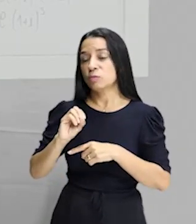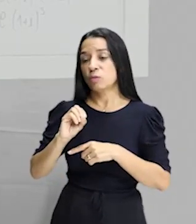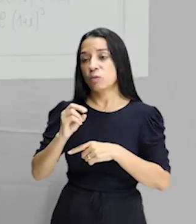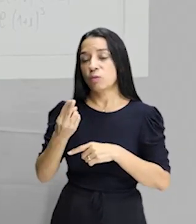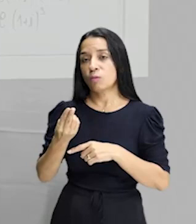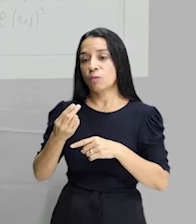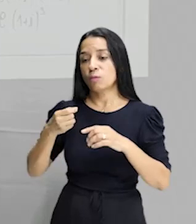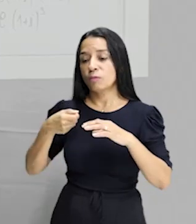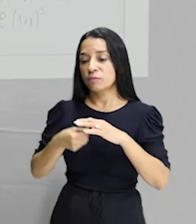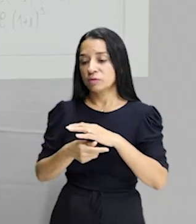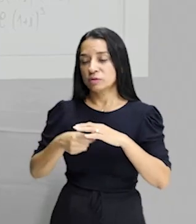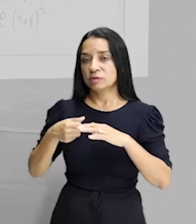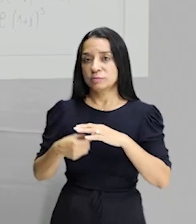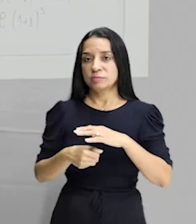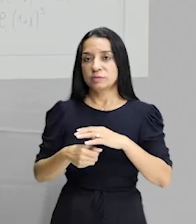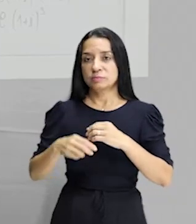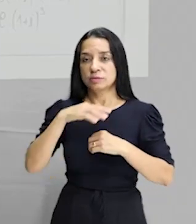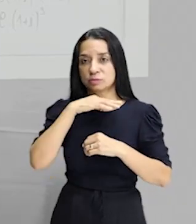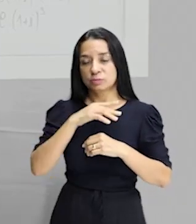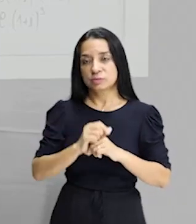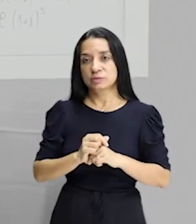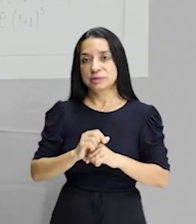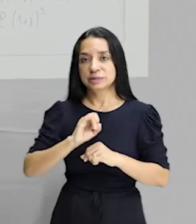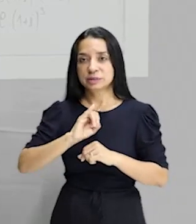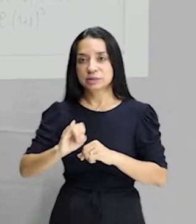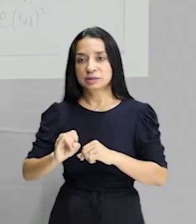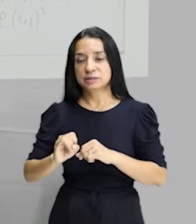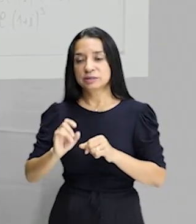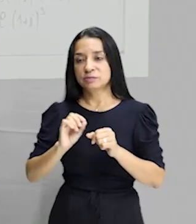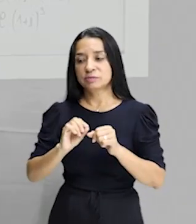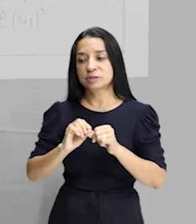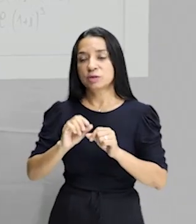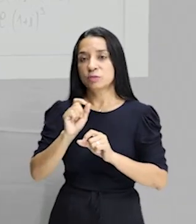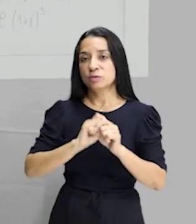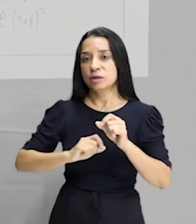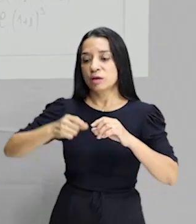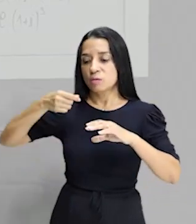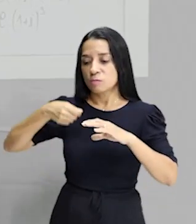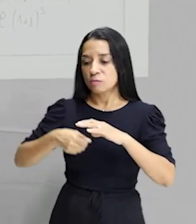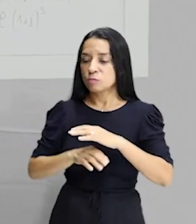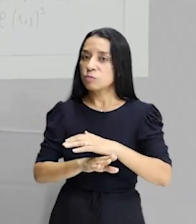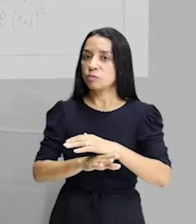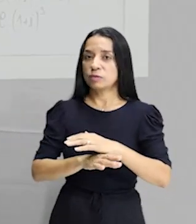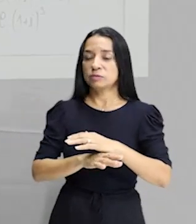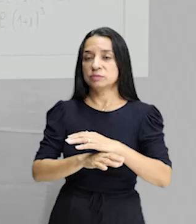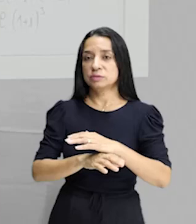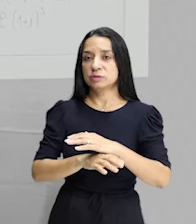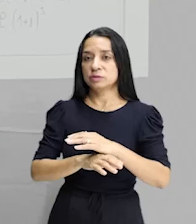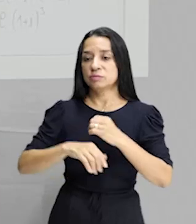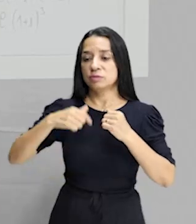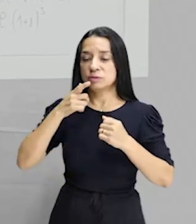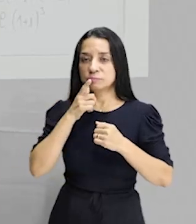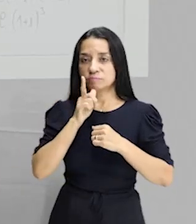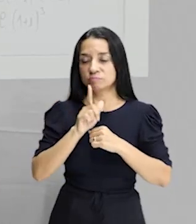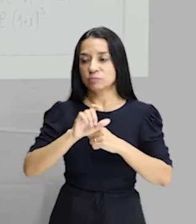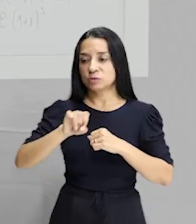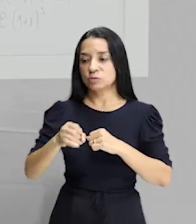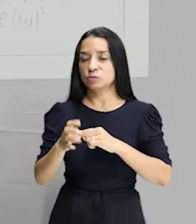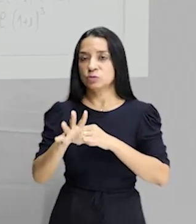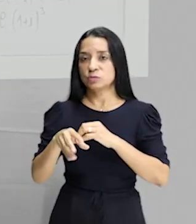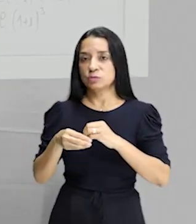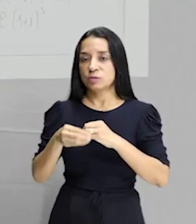é ruim para você agora se você for fazer uma aplicação e você for ganhar juro composto aí é bom